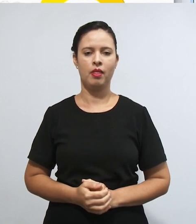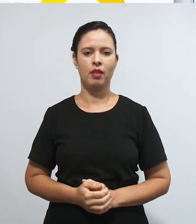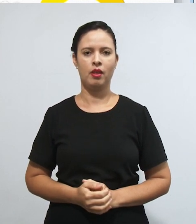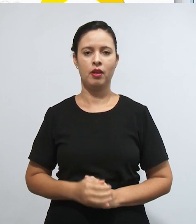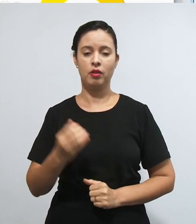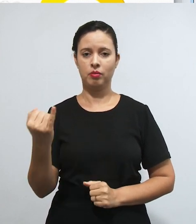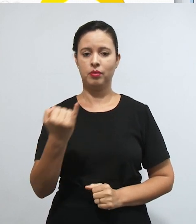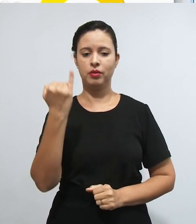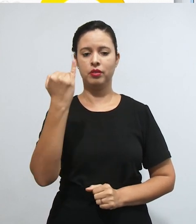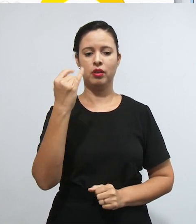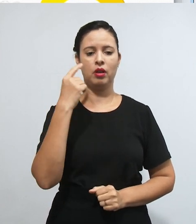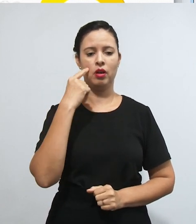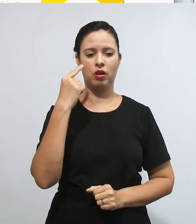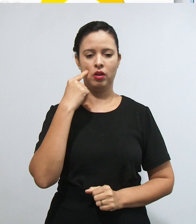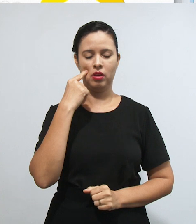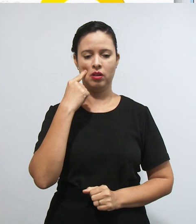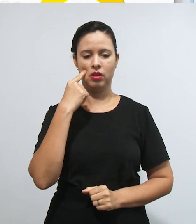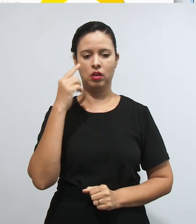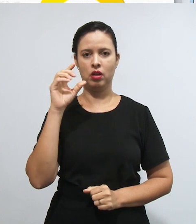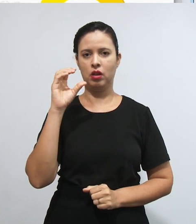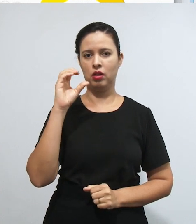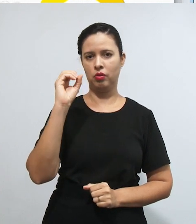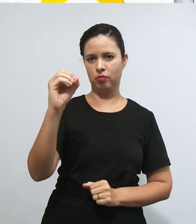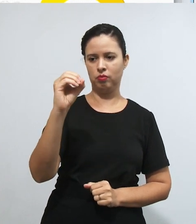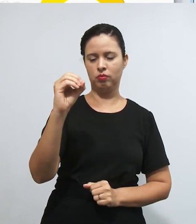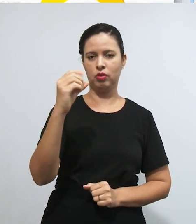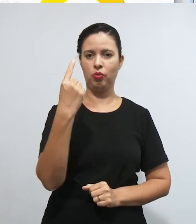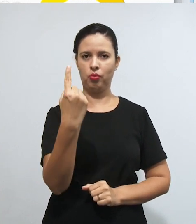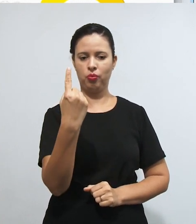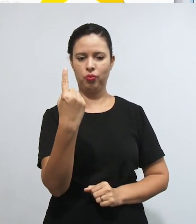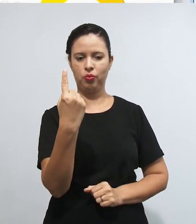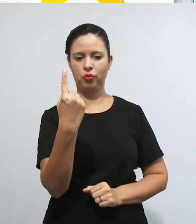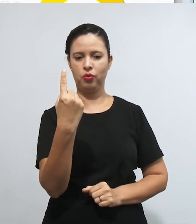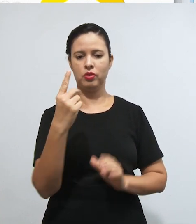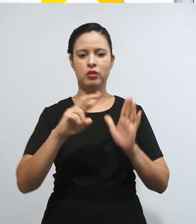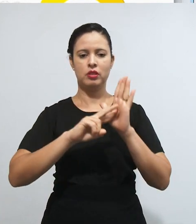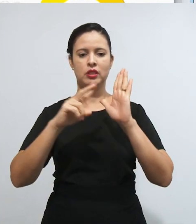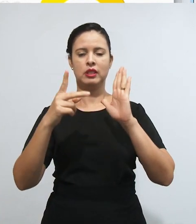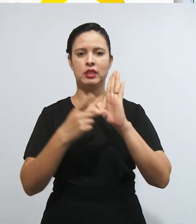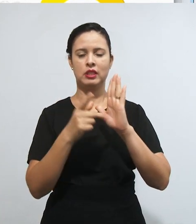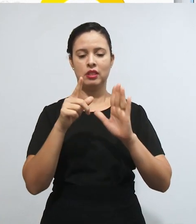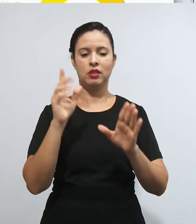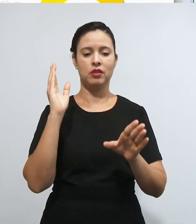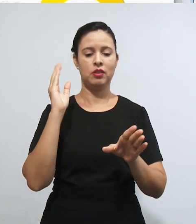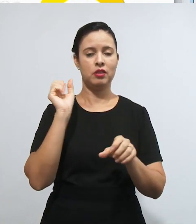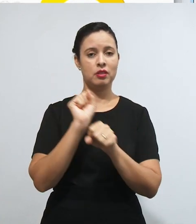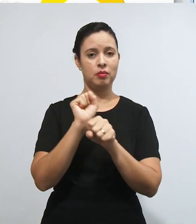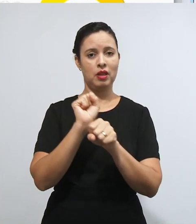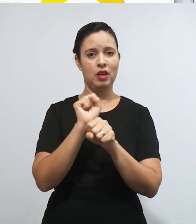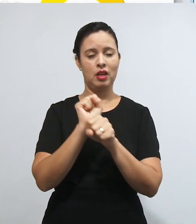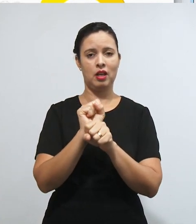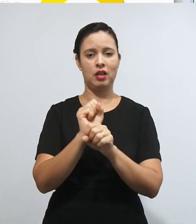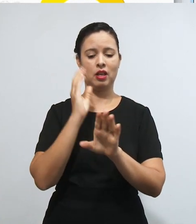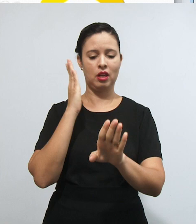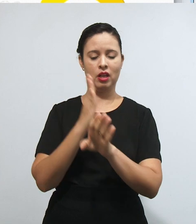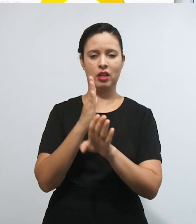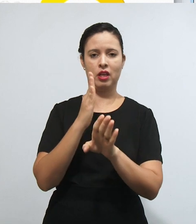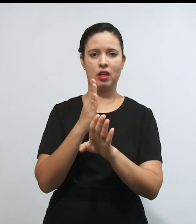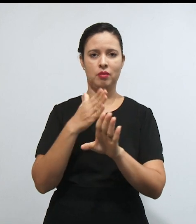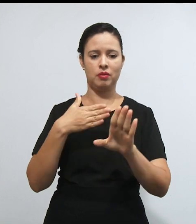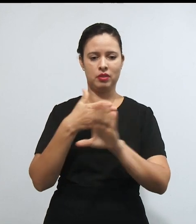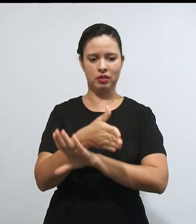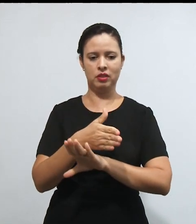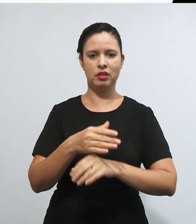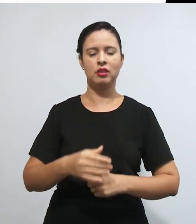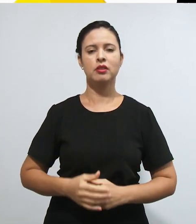essa flutuação, vocês estão vendo que criou aqui o númerozinho 1. O que isso significa? Ele vai esperar eu clicar para poder entrar. Vamos rodar aqui a